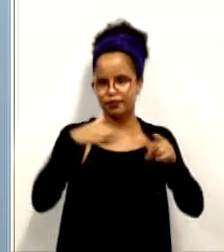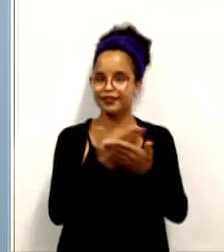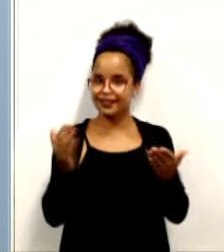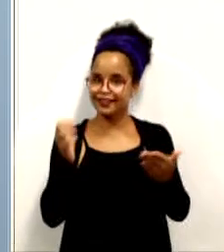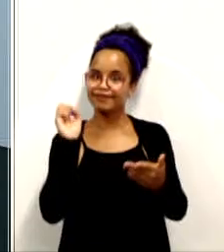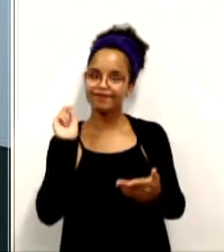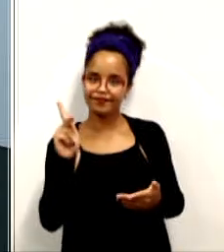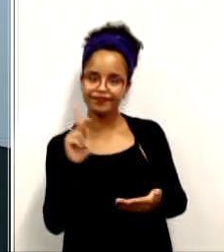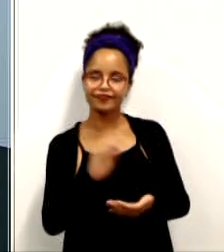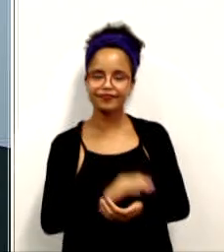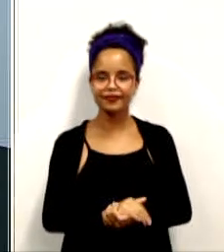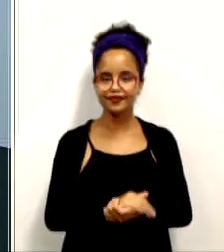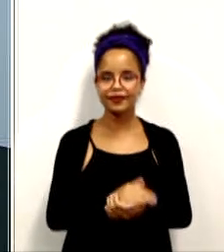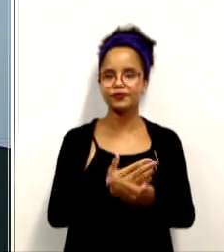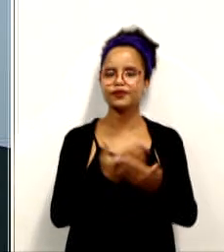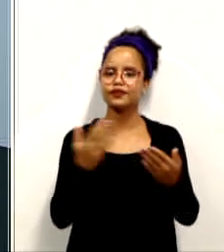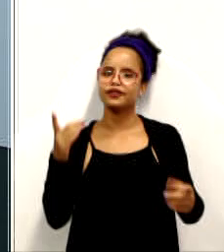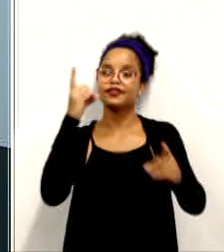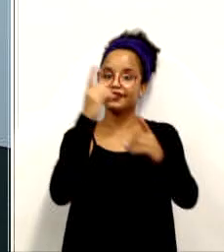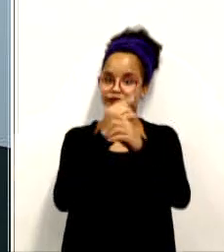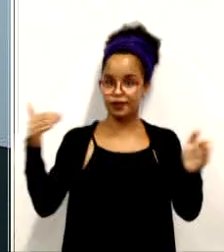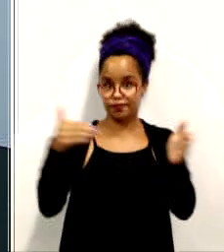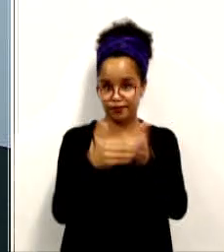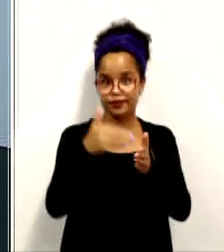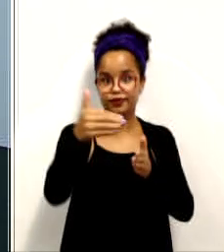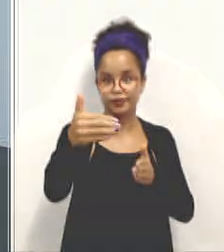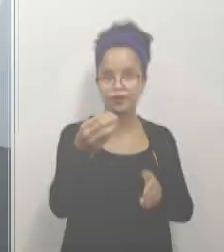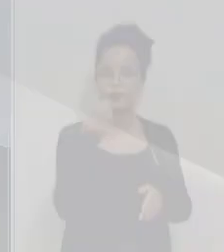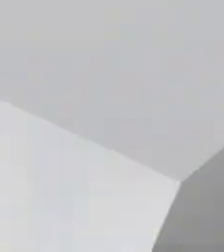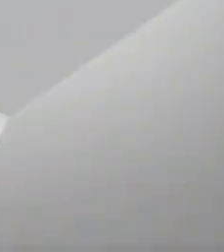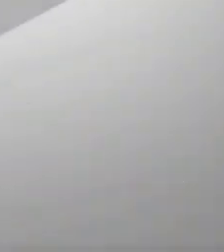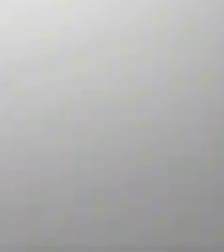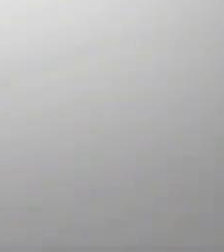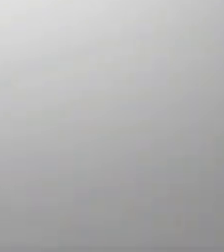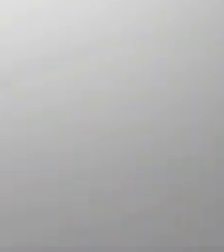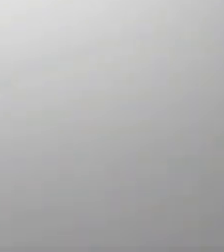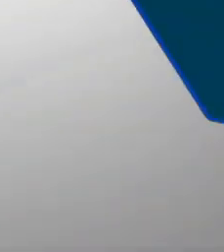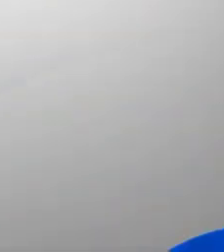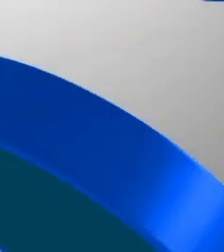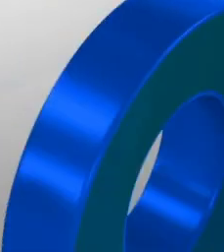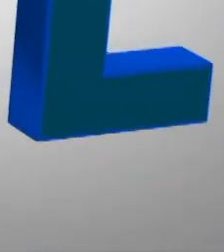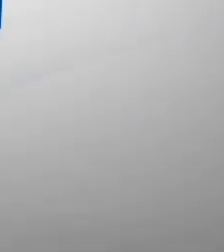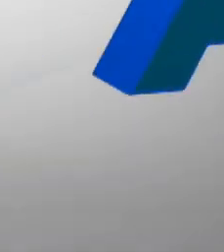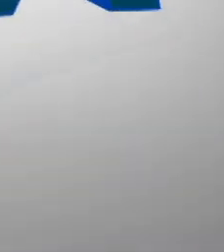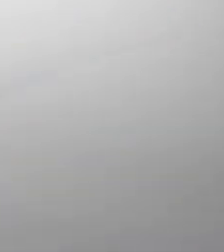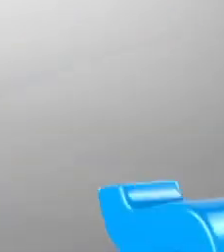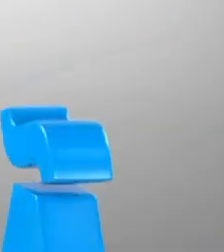encontramos na próxima aula. Um beijo!